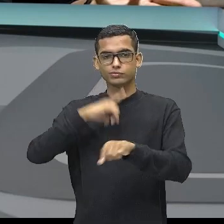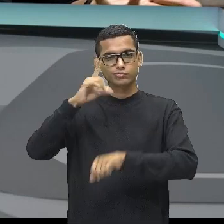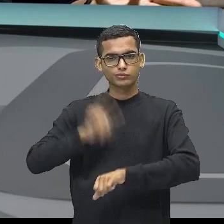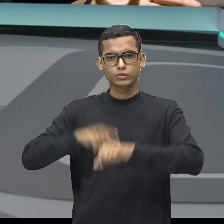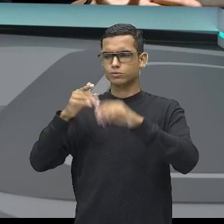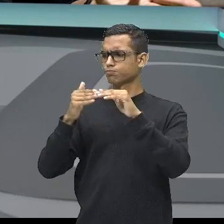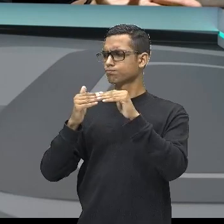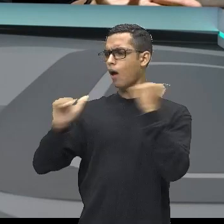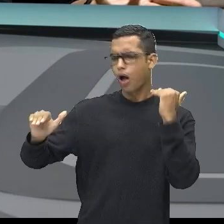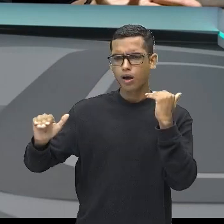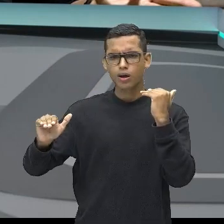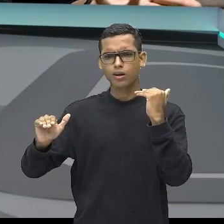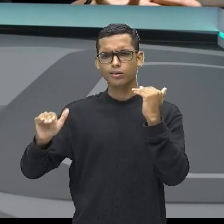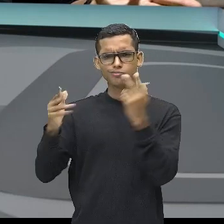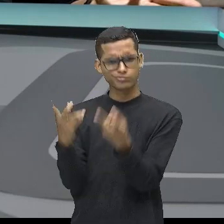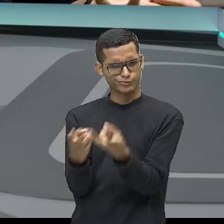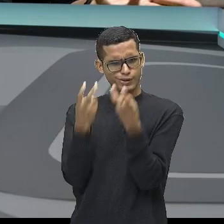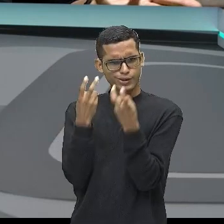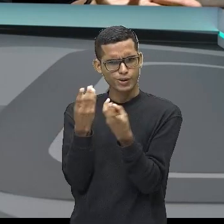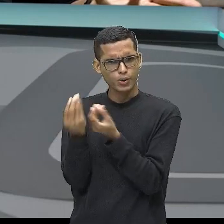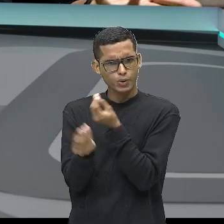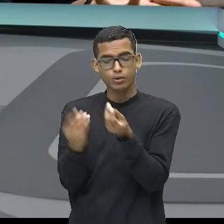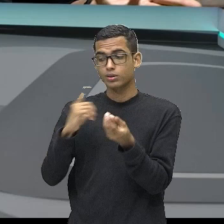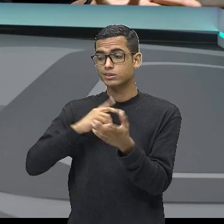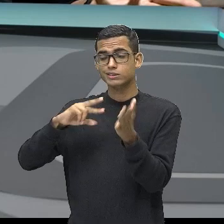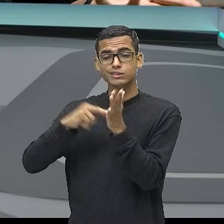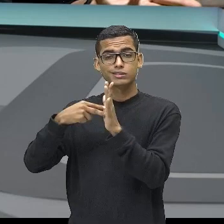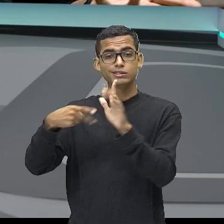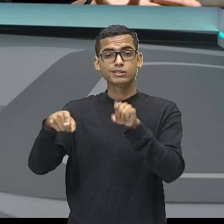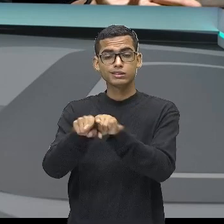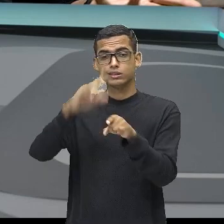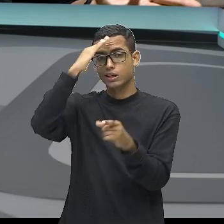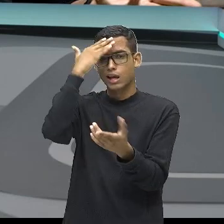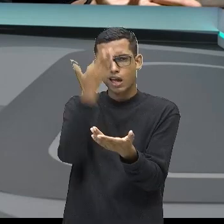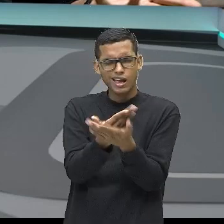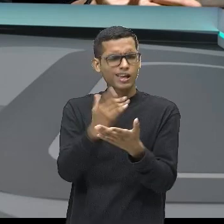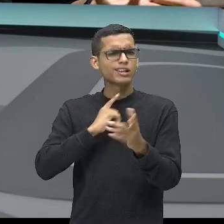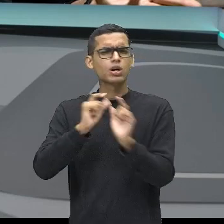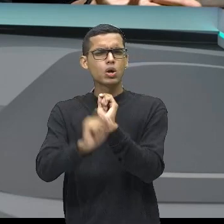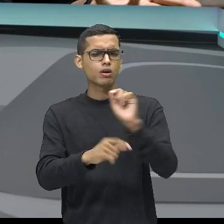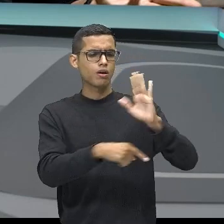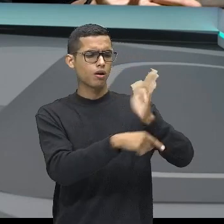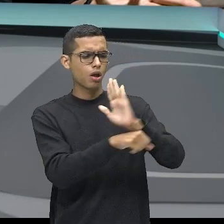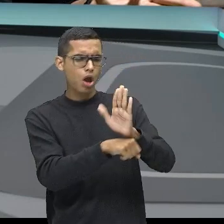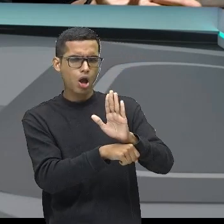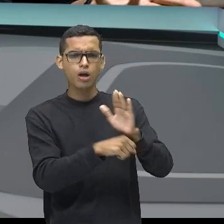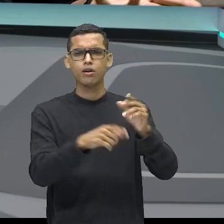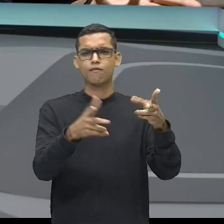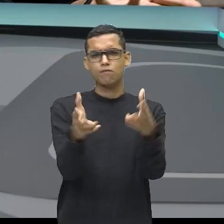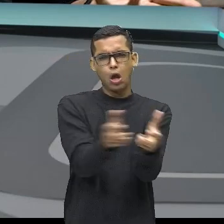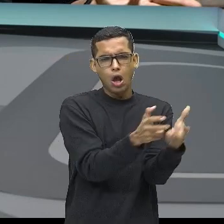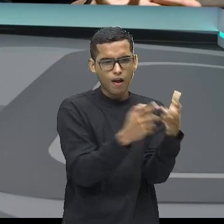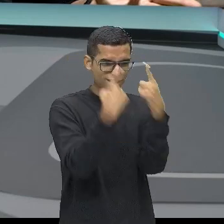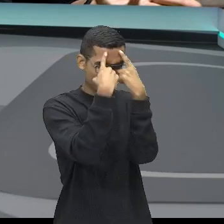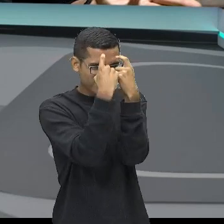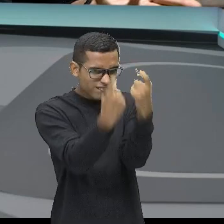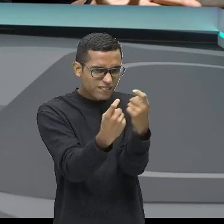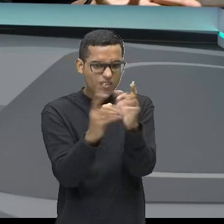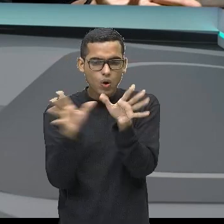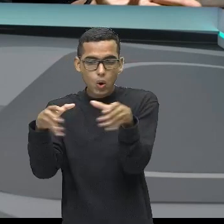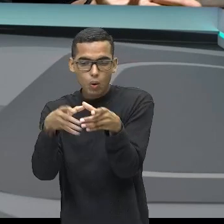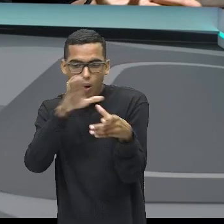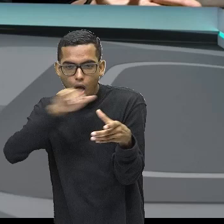dessa afirmação, certo? Ele acredita que a influência de filmes e videogames violentos sobre as crianças